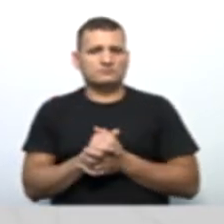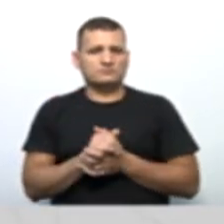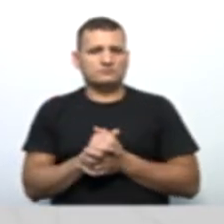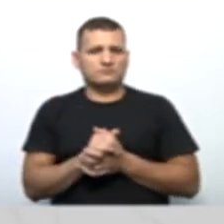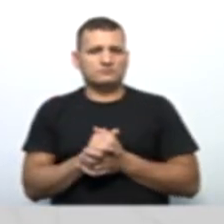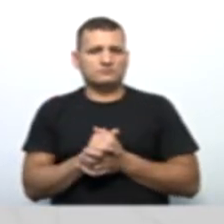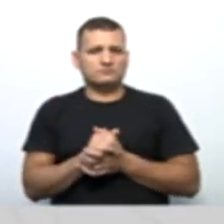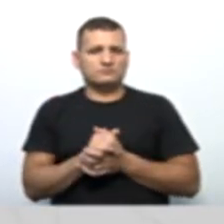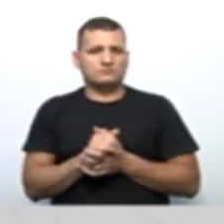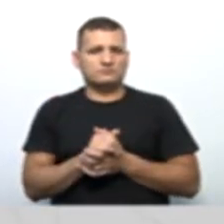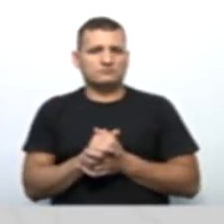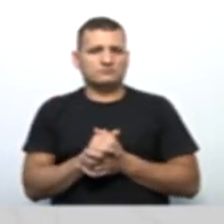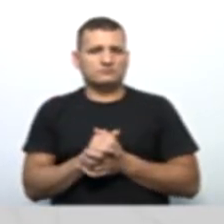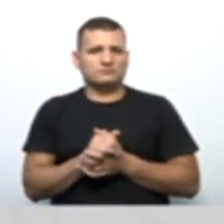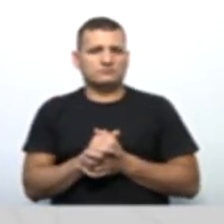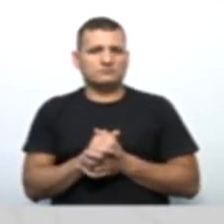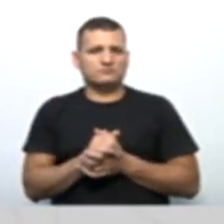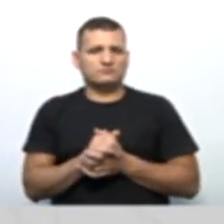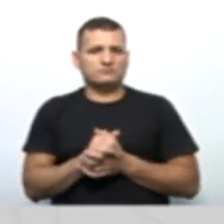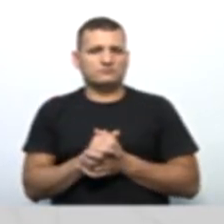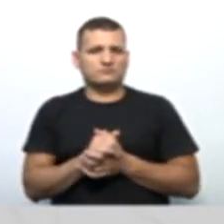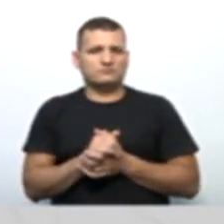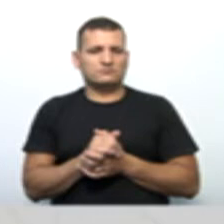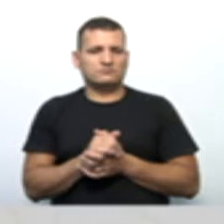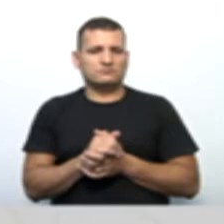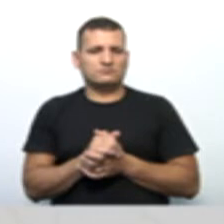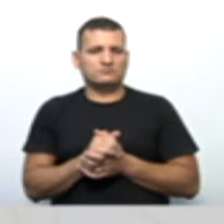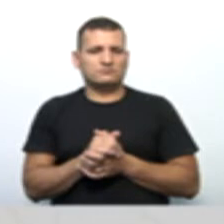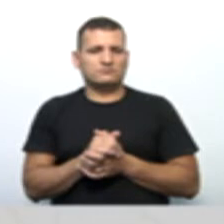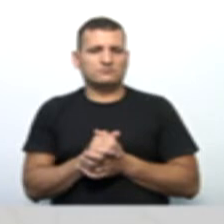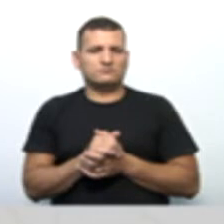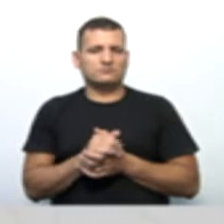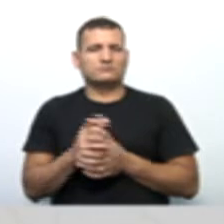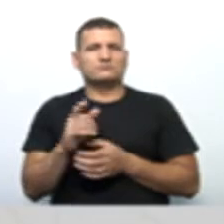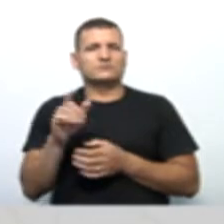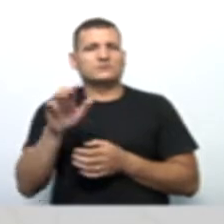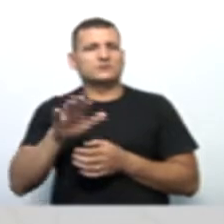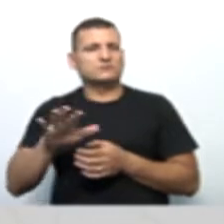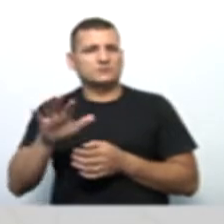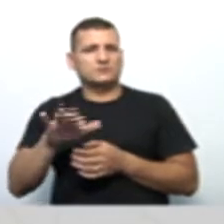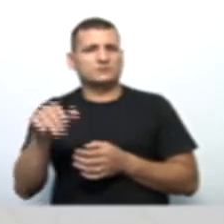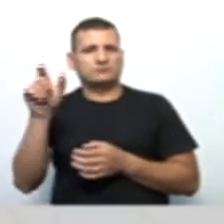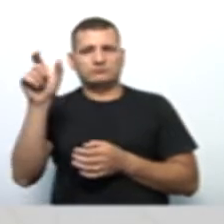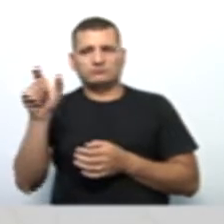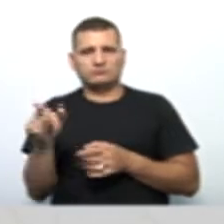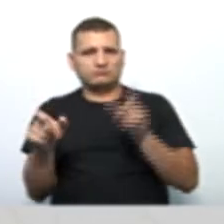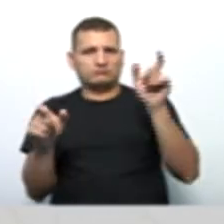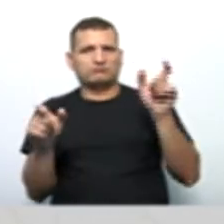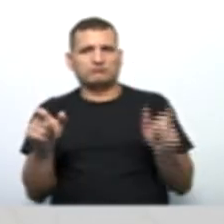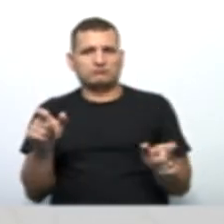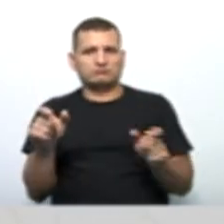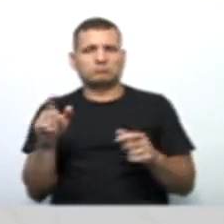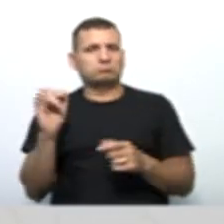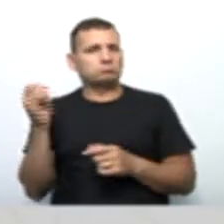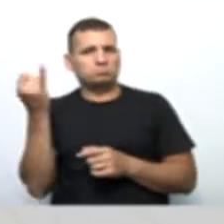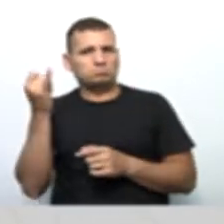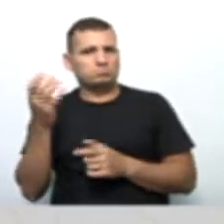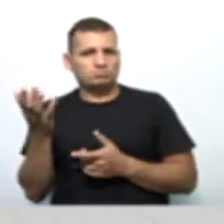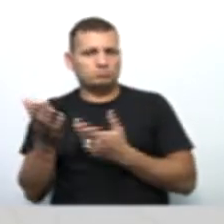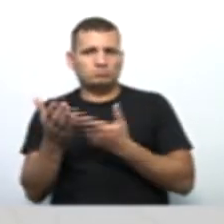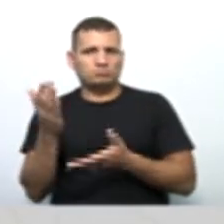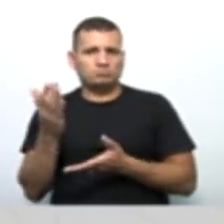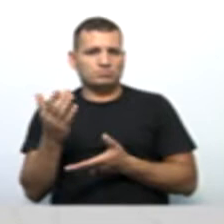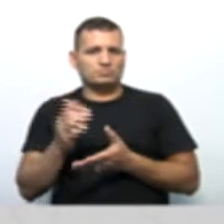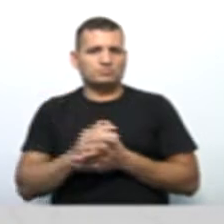perdido no topo da página aqui o espaço perdido é não é uma foto muito